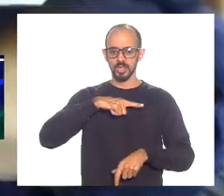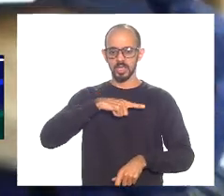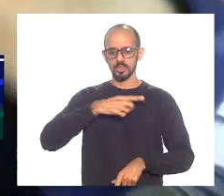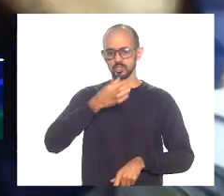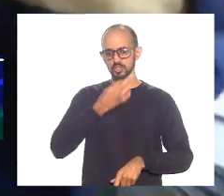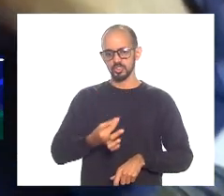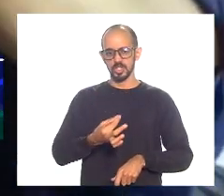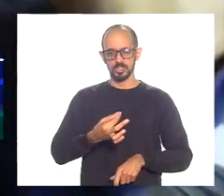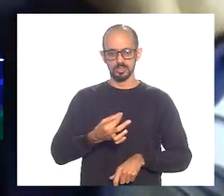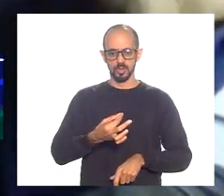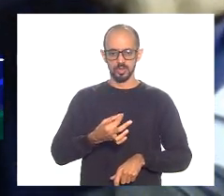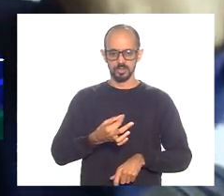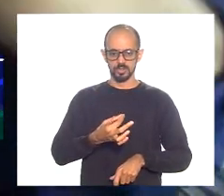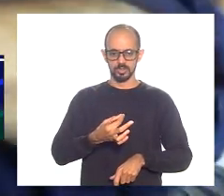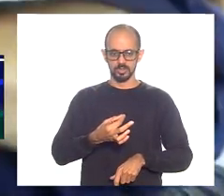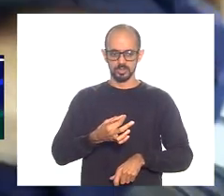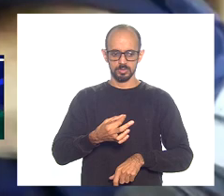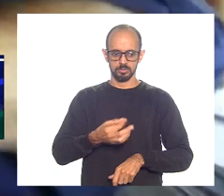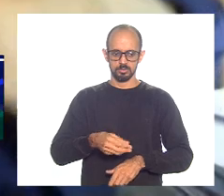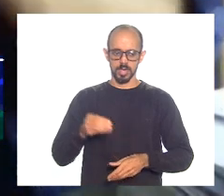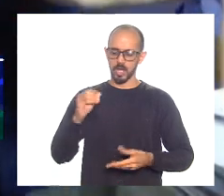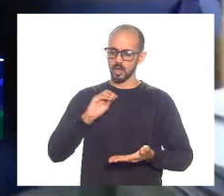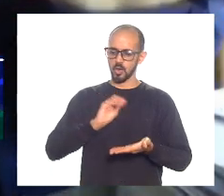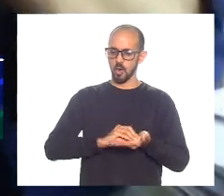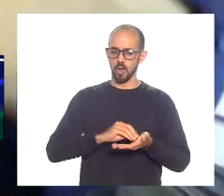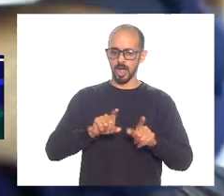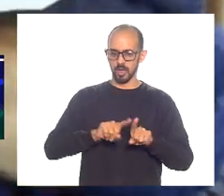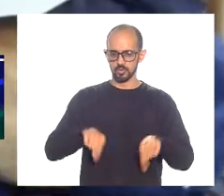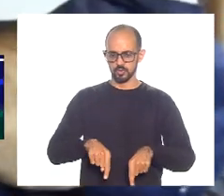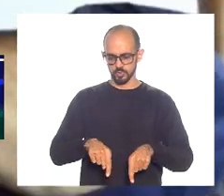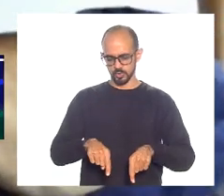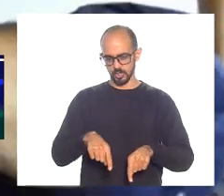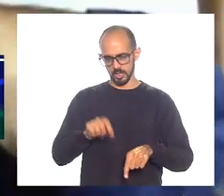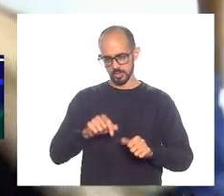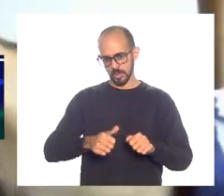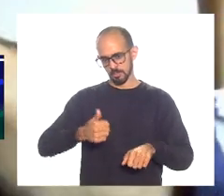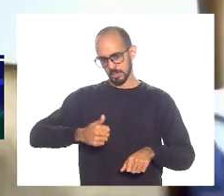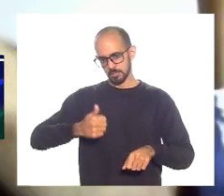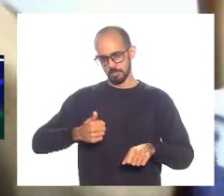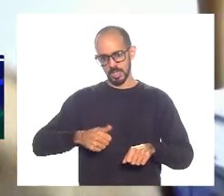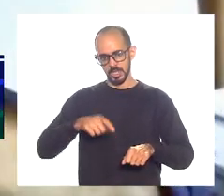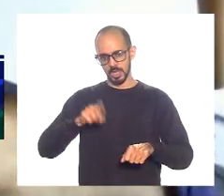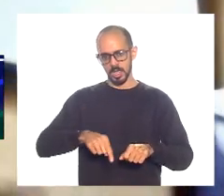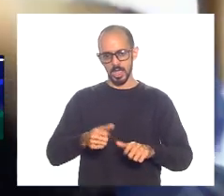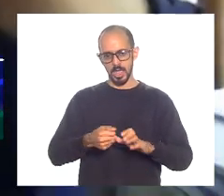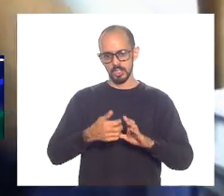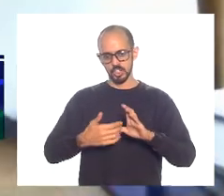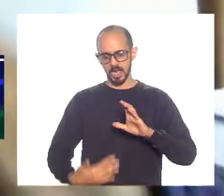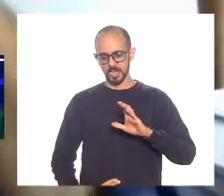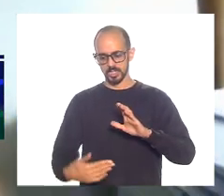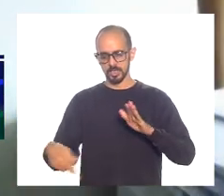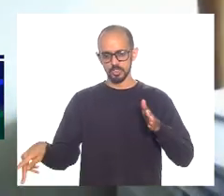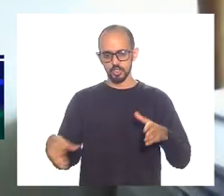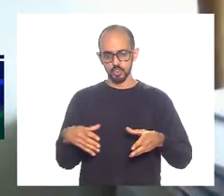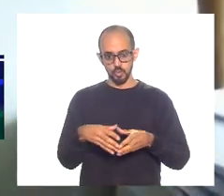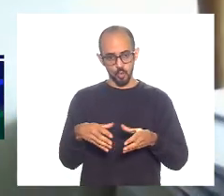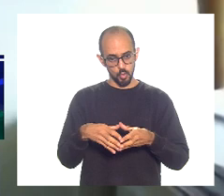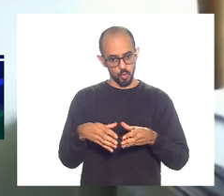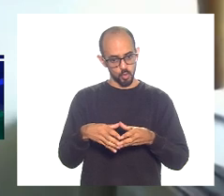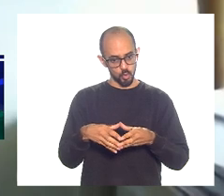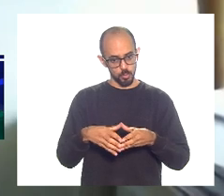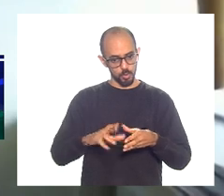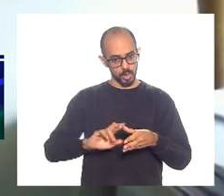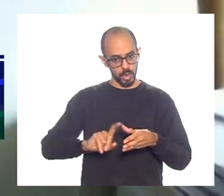área, e a primeira indicação que foi de caráter político de um grupo não